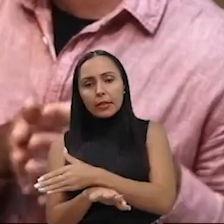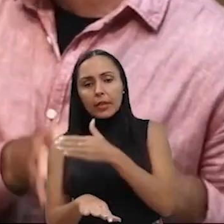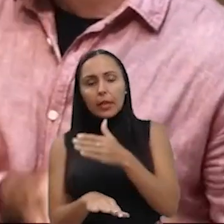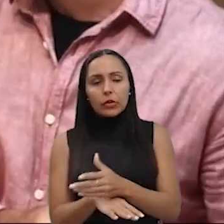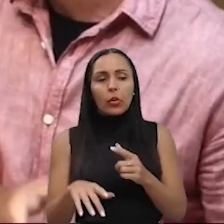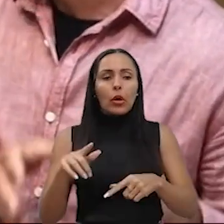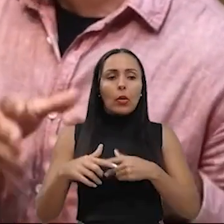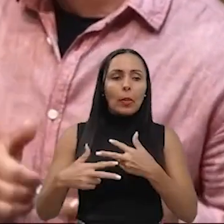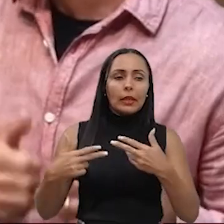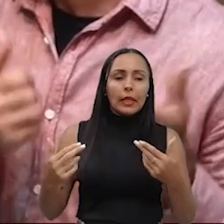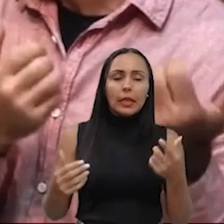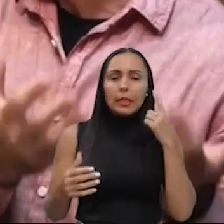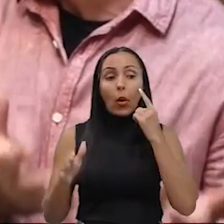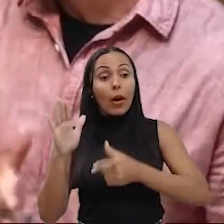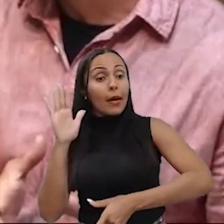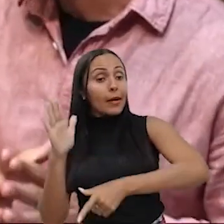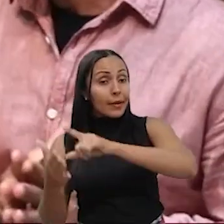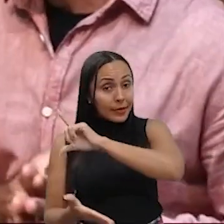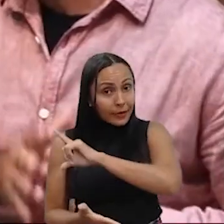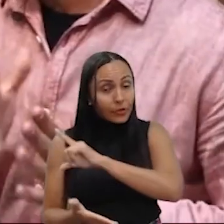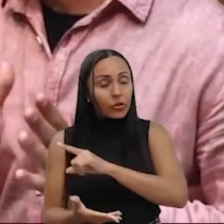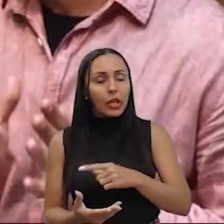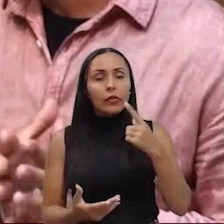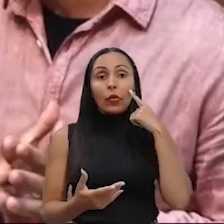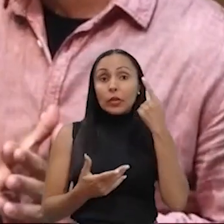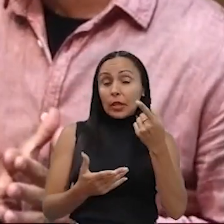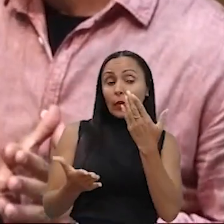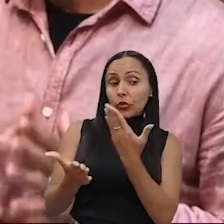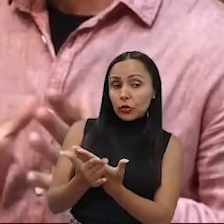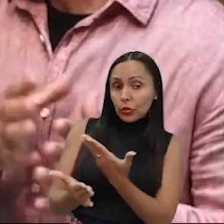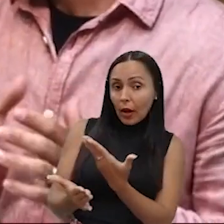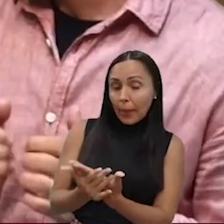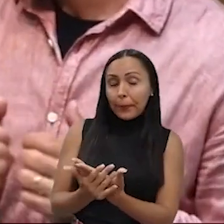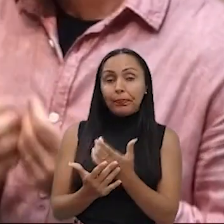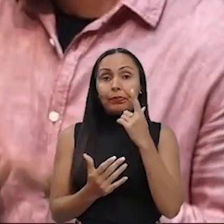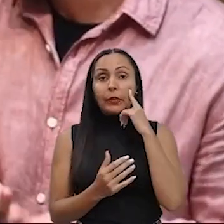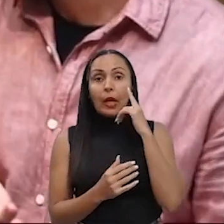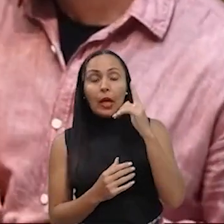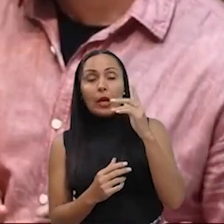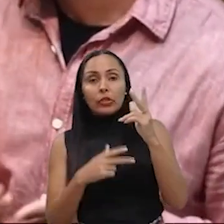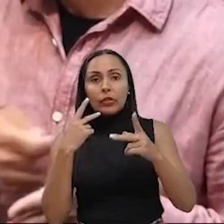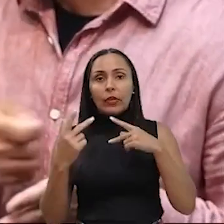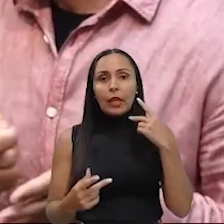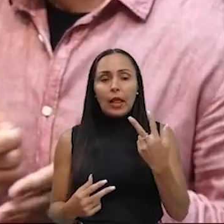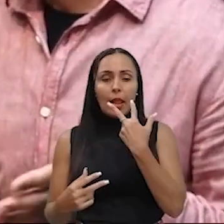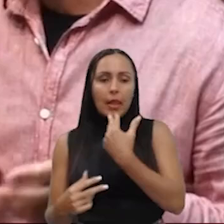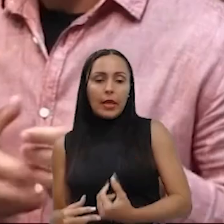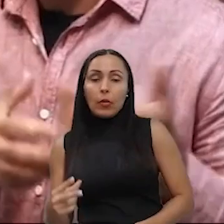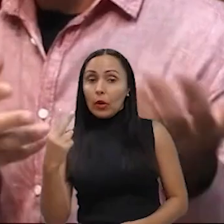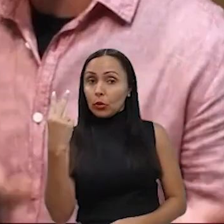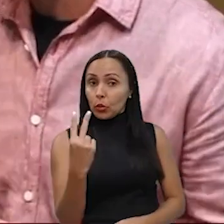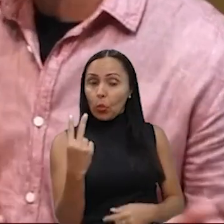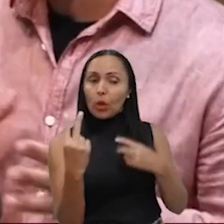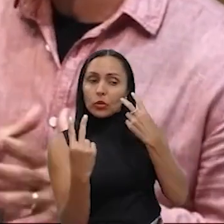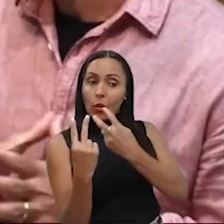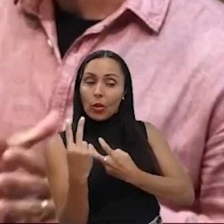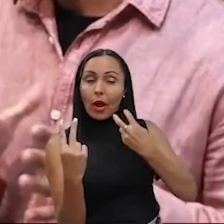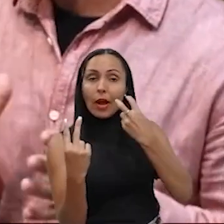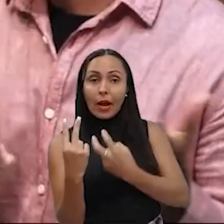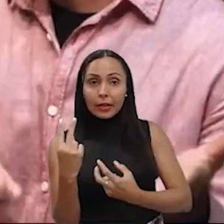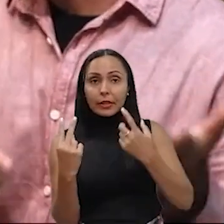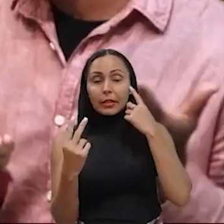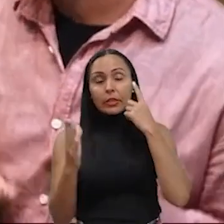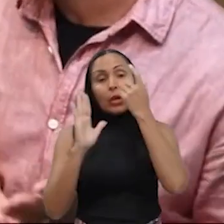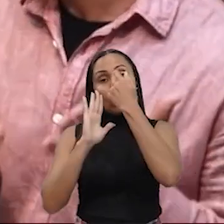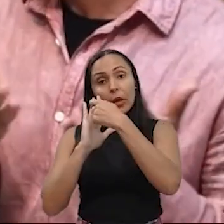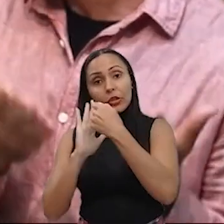uma certa antecedência, de modo que você possa estudar. Se a gente fala de duas línguas orais, por exemplo, ou que seja uma tradução escrita, né, então